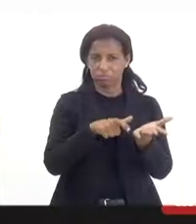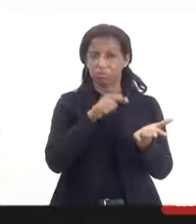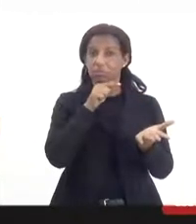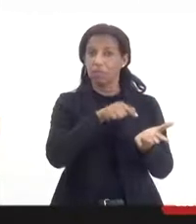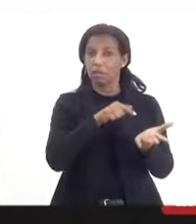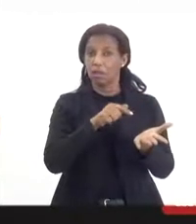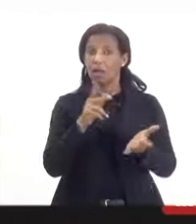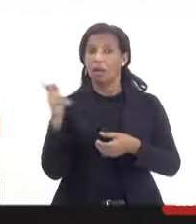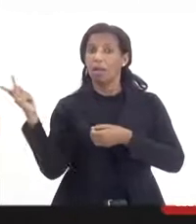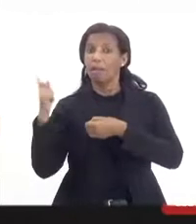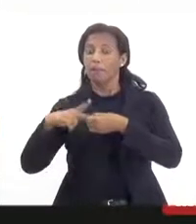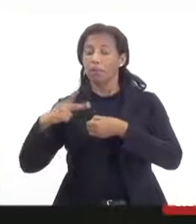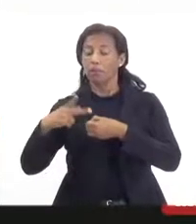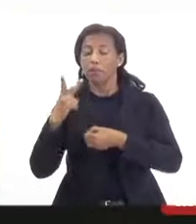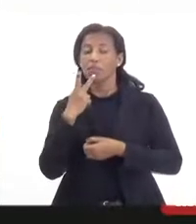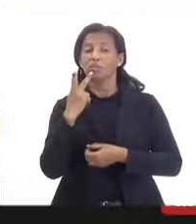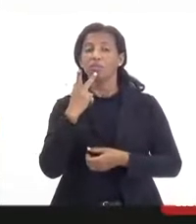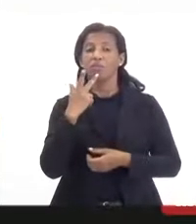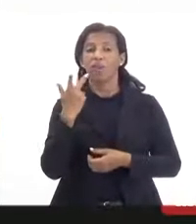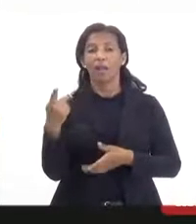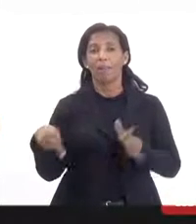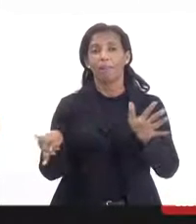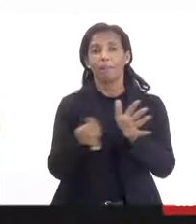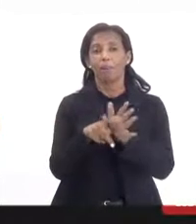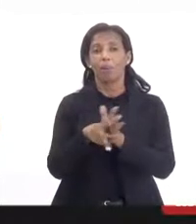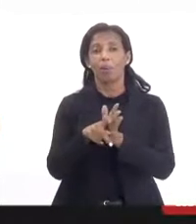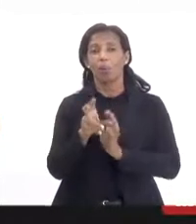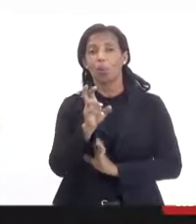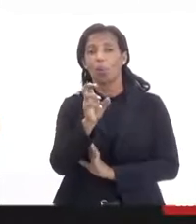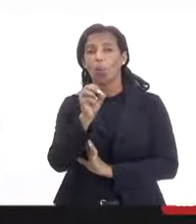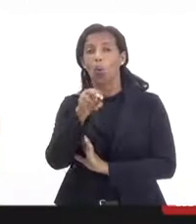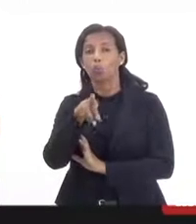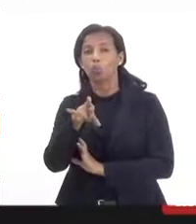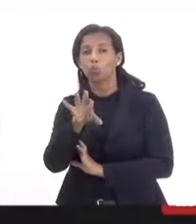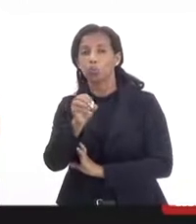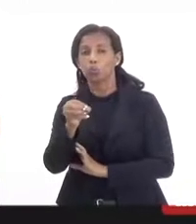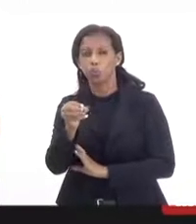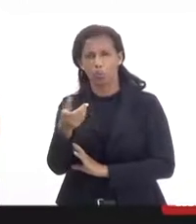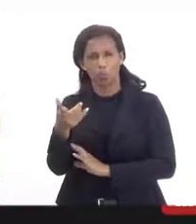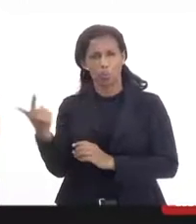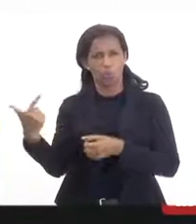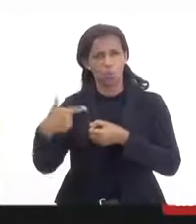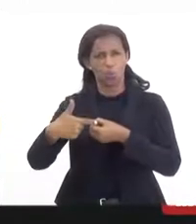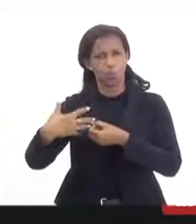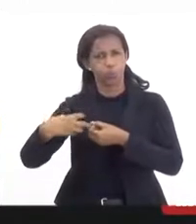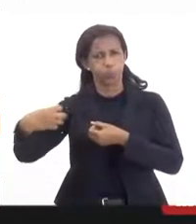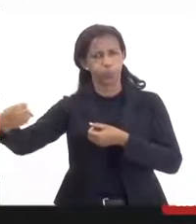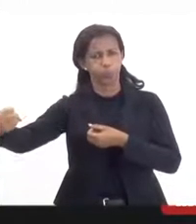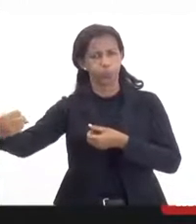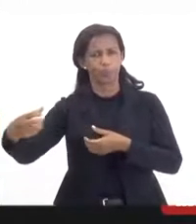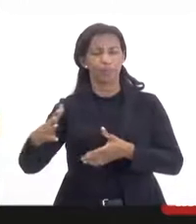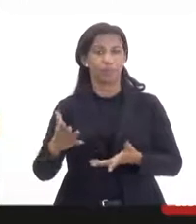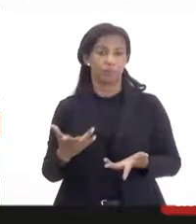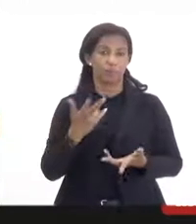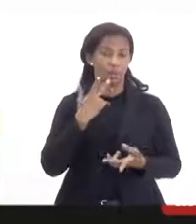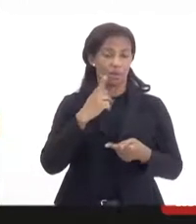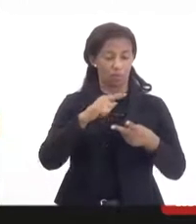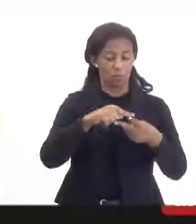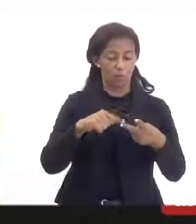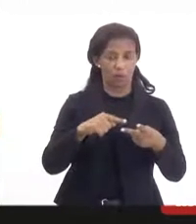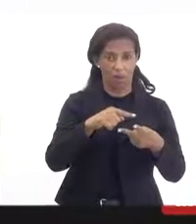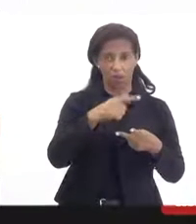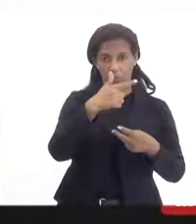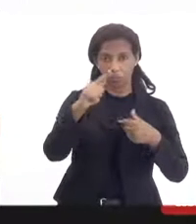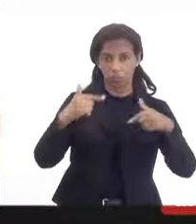hipótese de autoconsumo. Eu chamo atenção aqui para o auto lavrado pelo Fortunato, pelo Pedro Tan e pelo Isaac